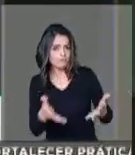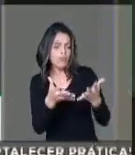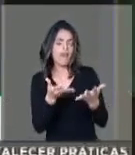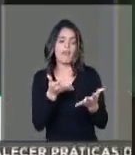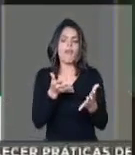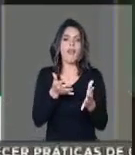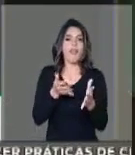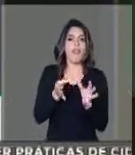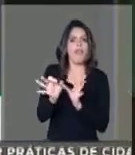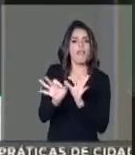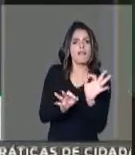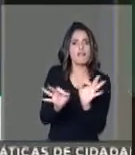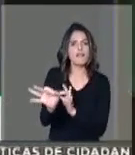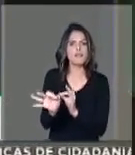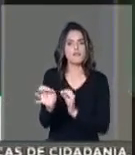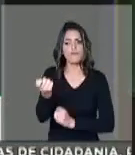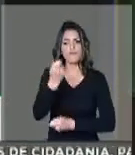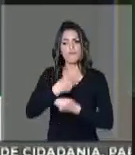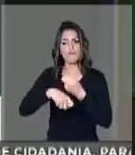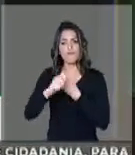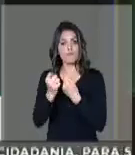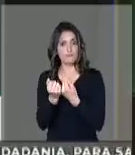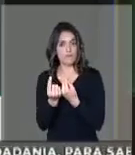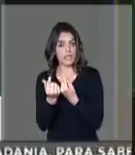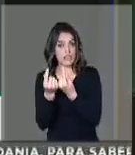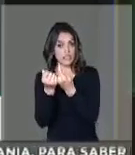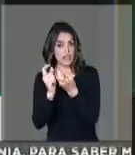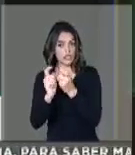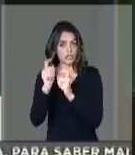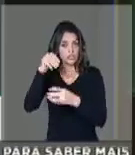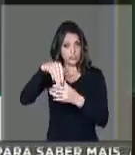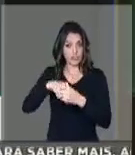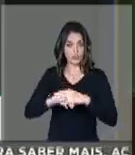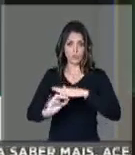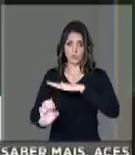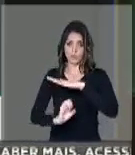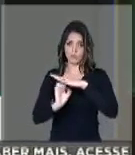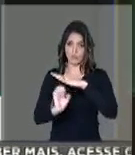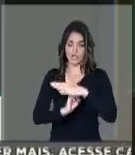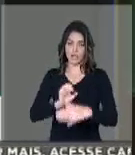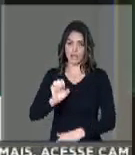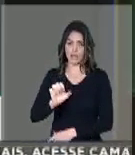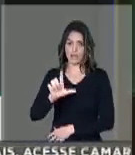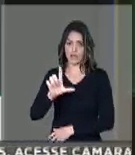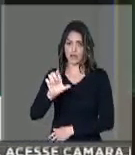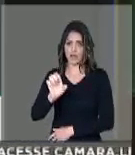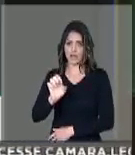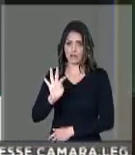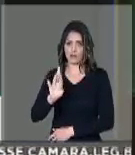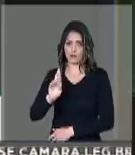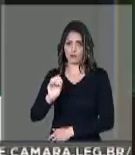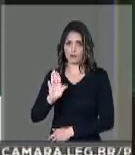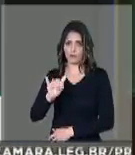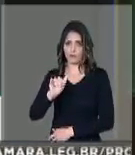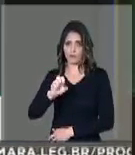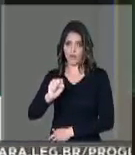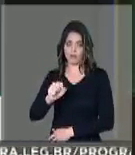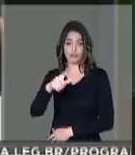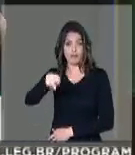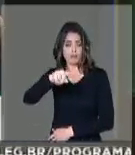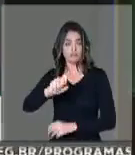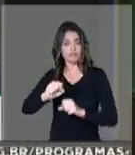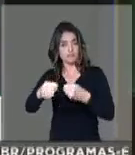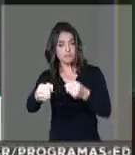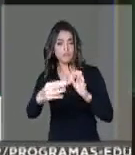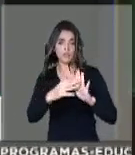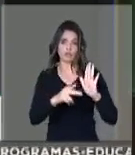estatal, chegam a defender a emenda, a medida provisória. Mas